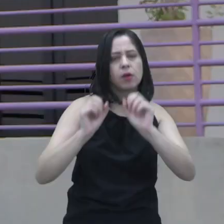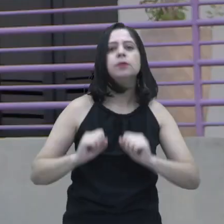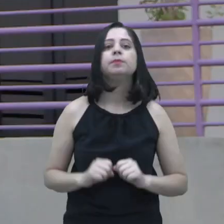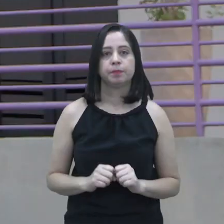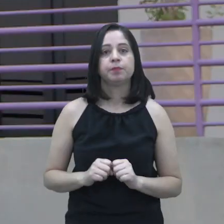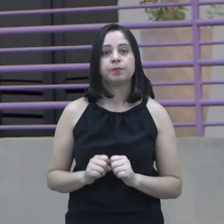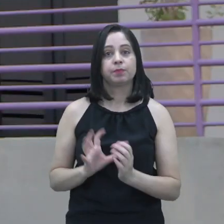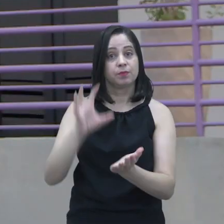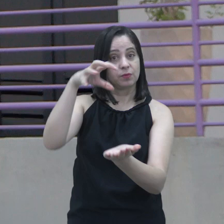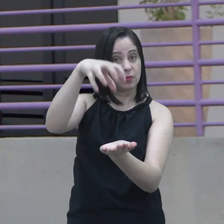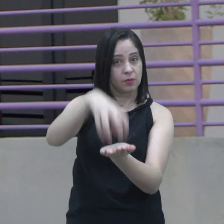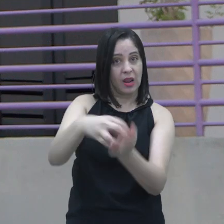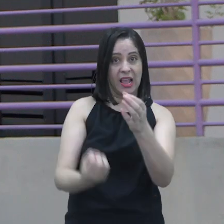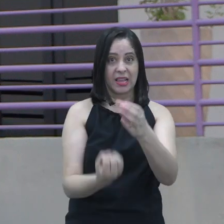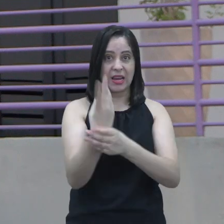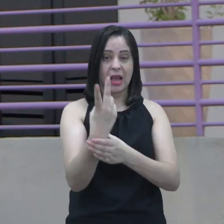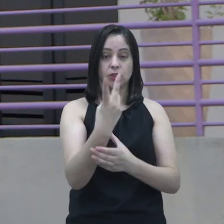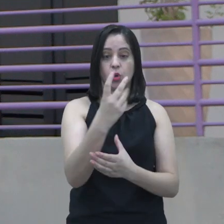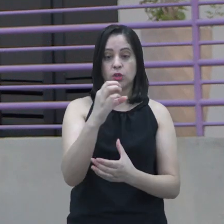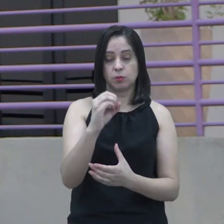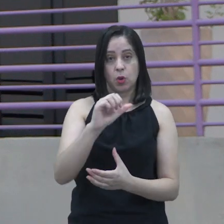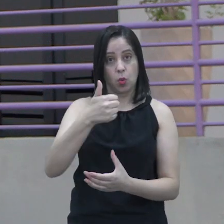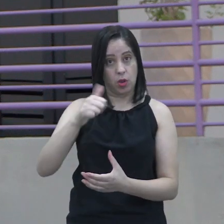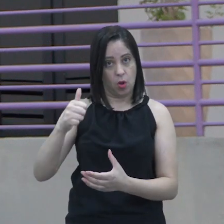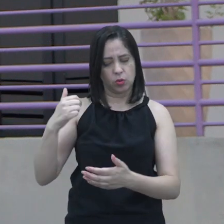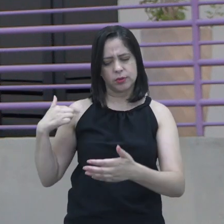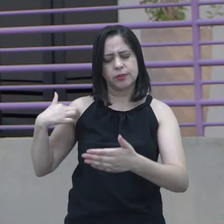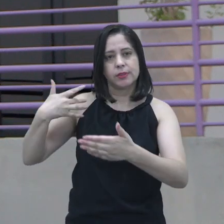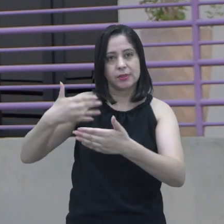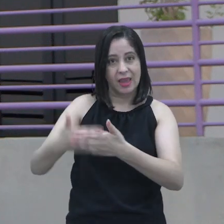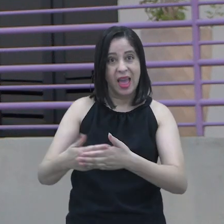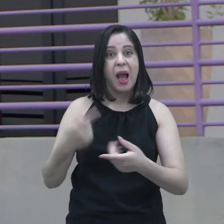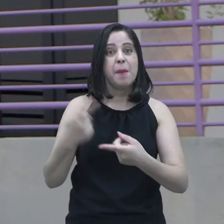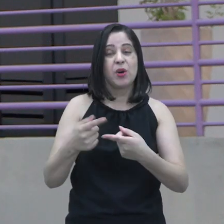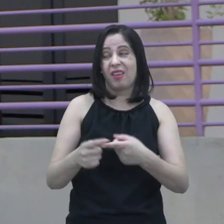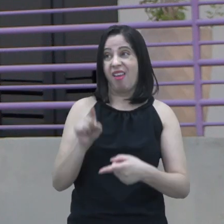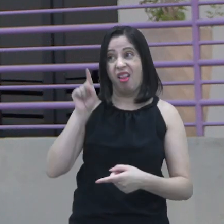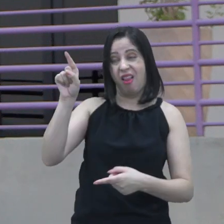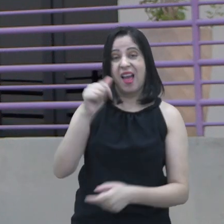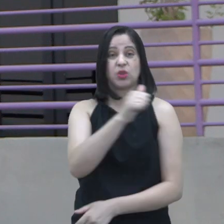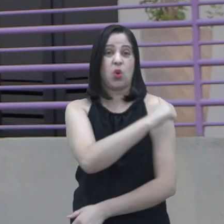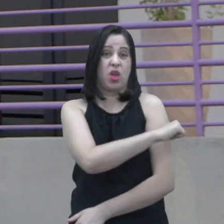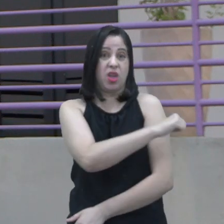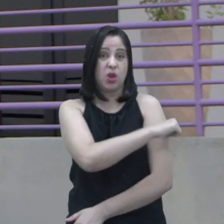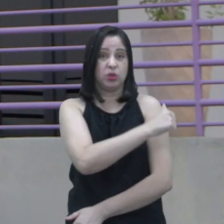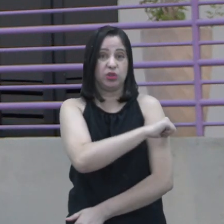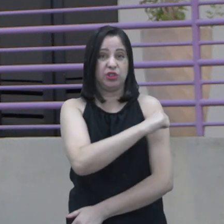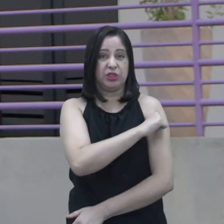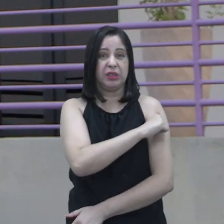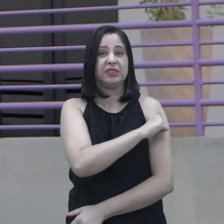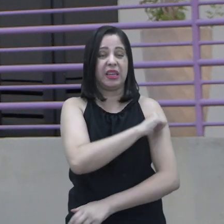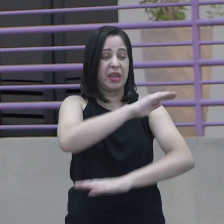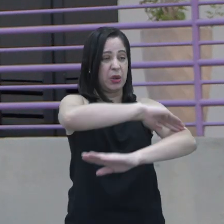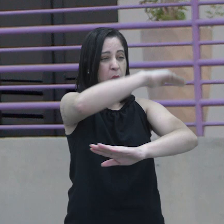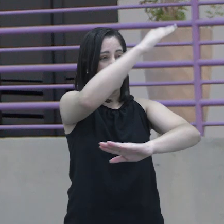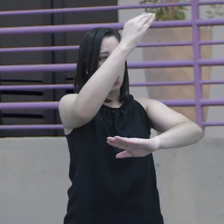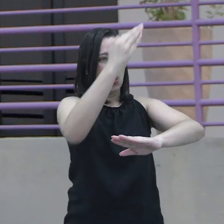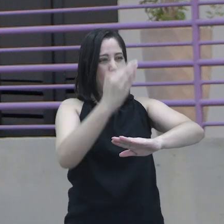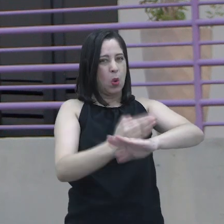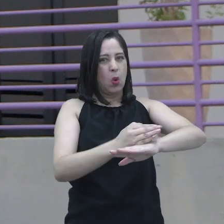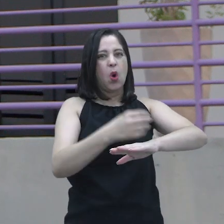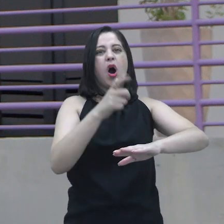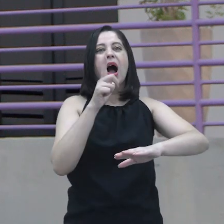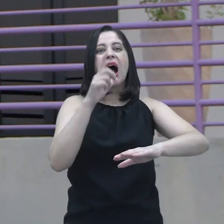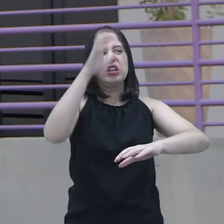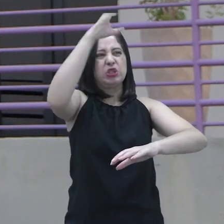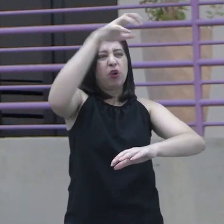dias do ano. O CEMADEM existe desde 2011. Ele foi criado após um desastre natural na região serrana do Rio de Janeiro,